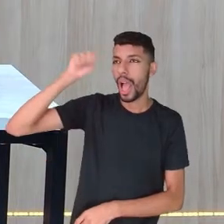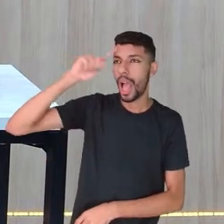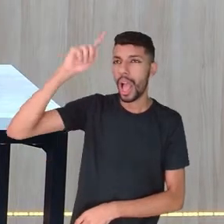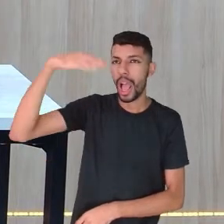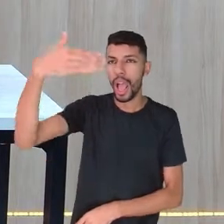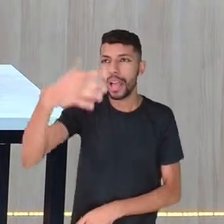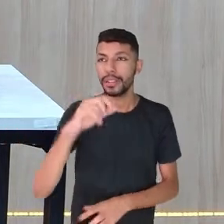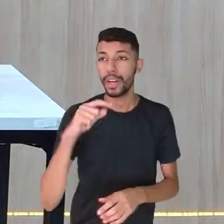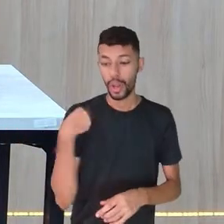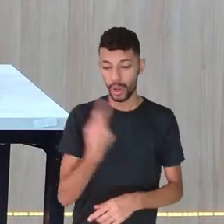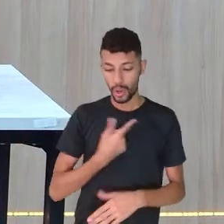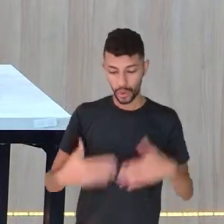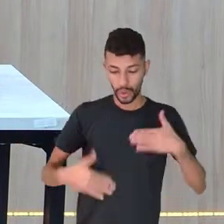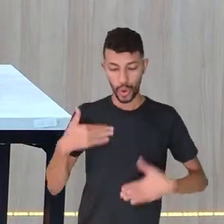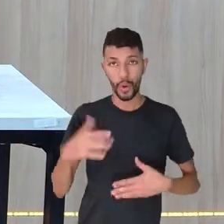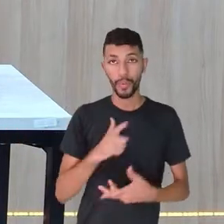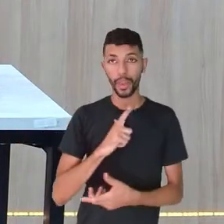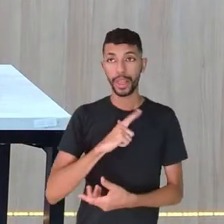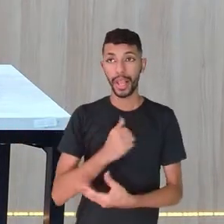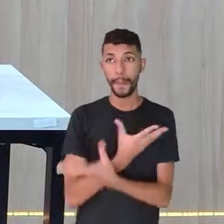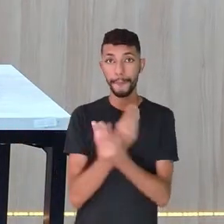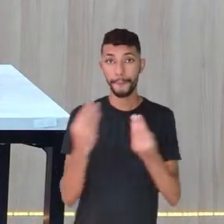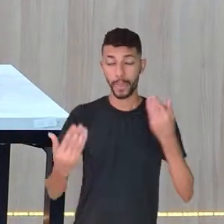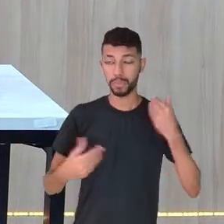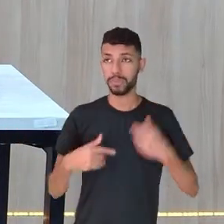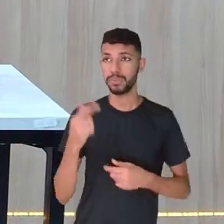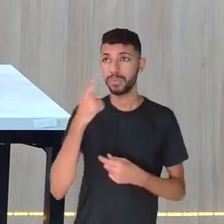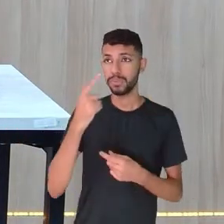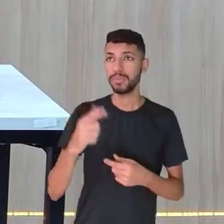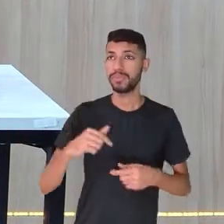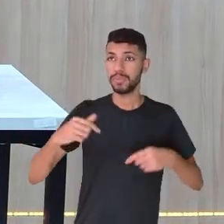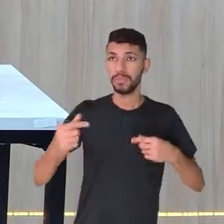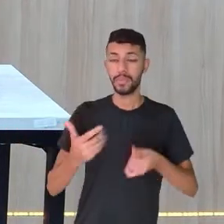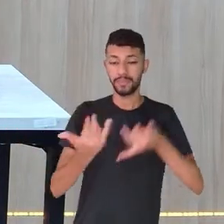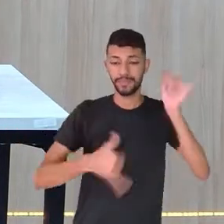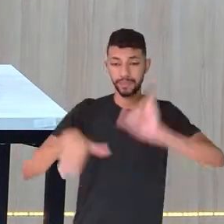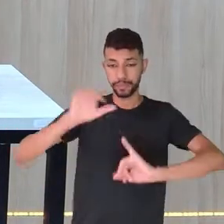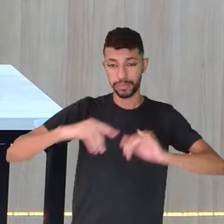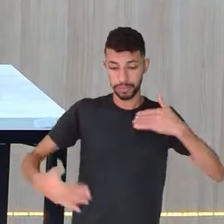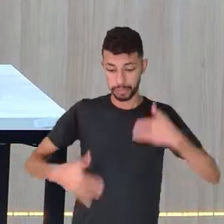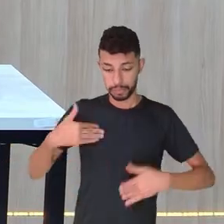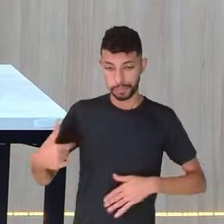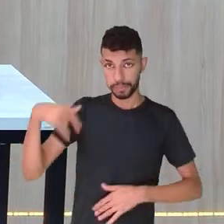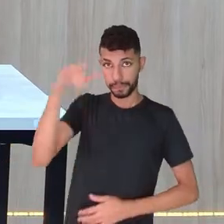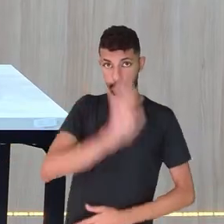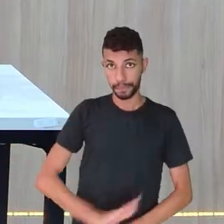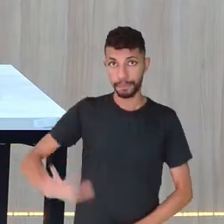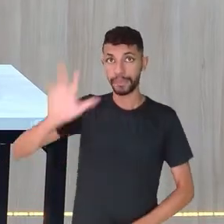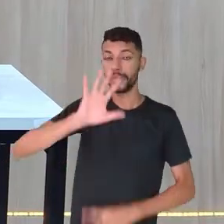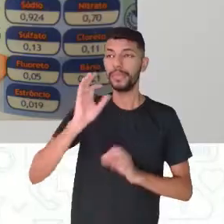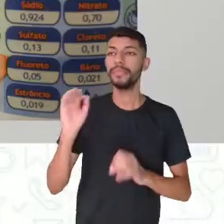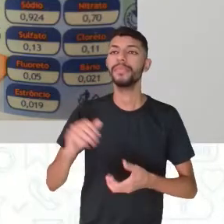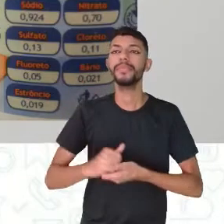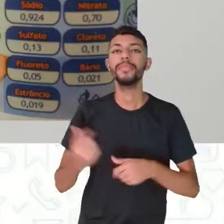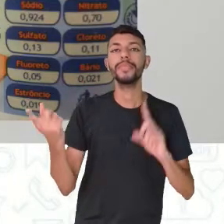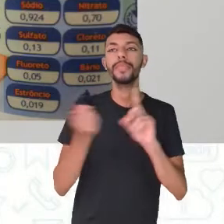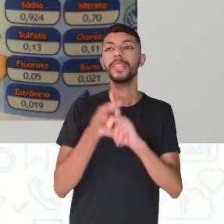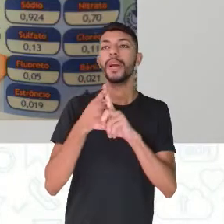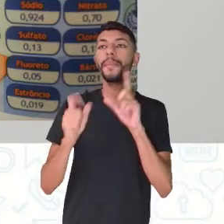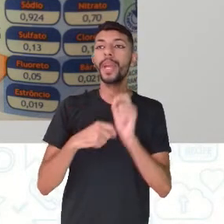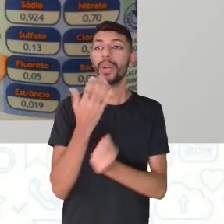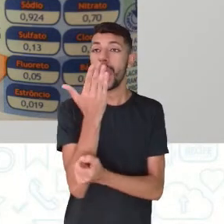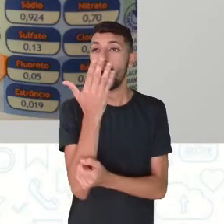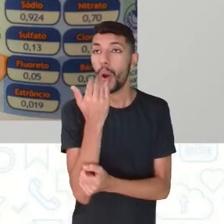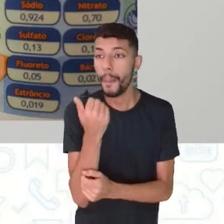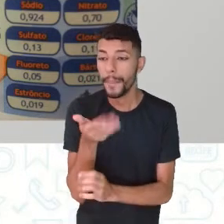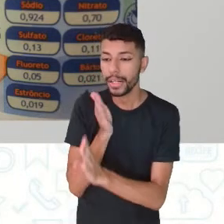é cheio, a gente tem cálcio, a gente tem ferro, a gente tem uma série de elementos químicos que compõem o nosso corpo. Vamos encontrar também na